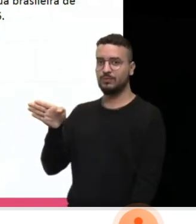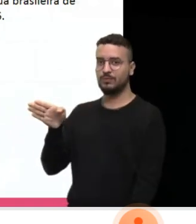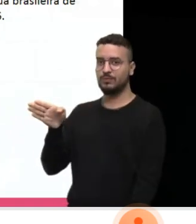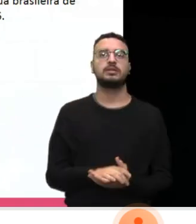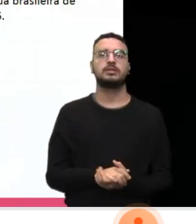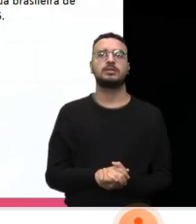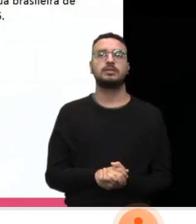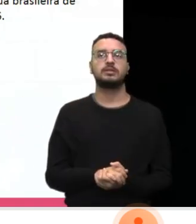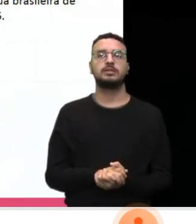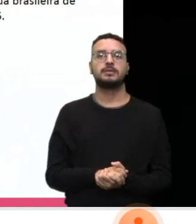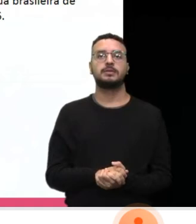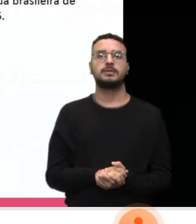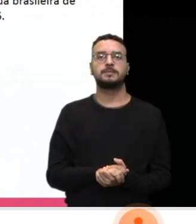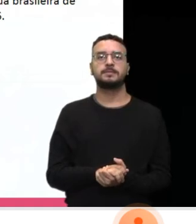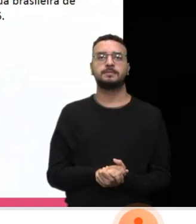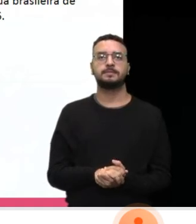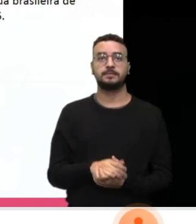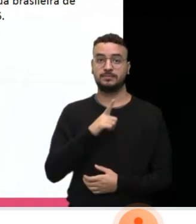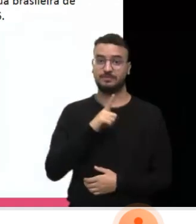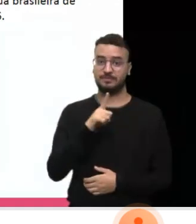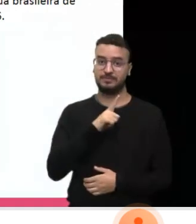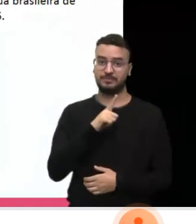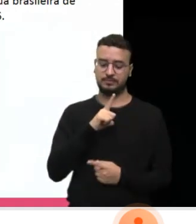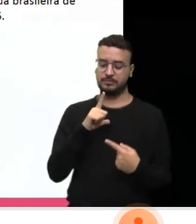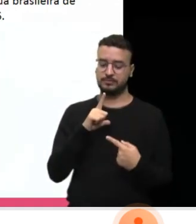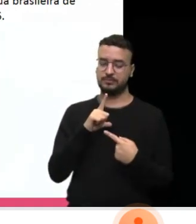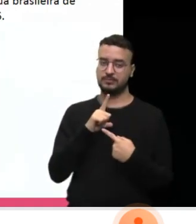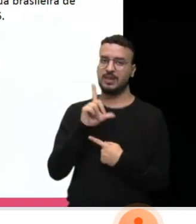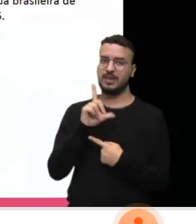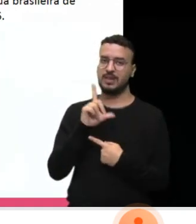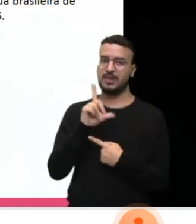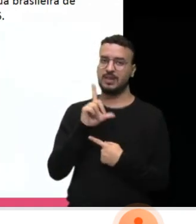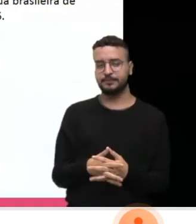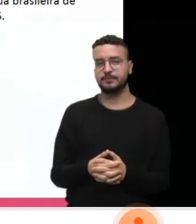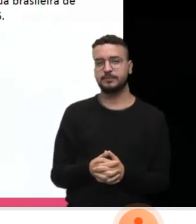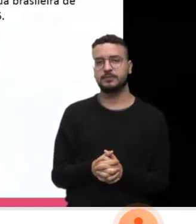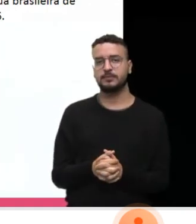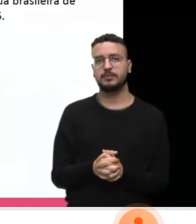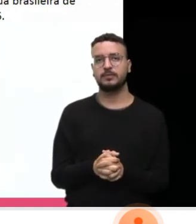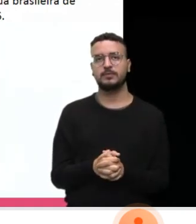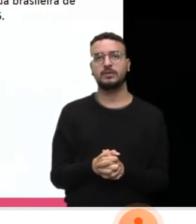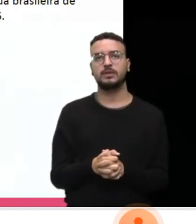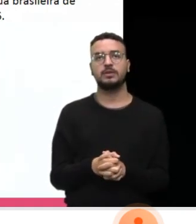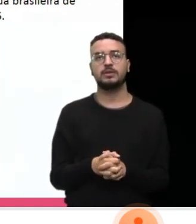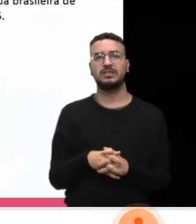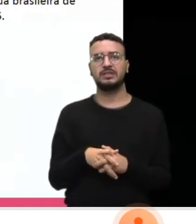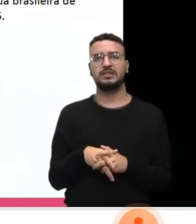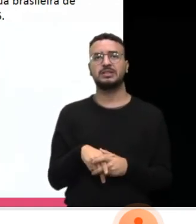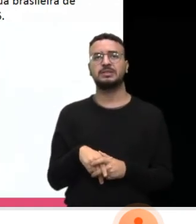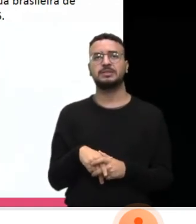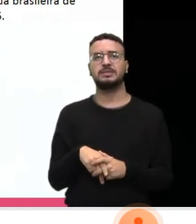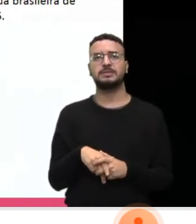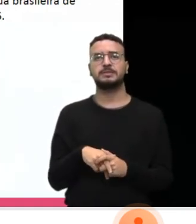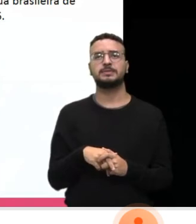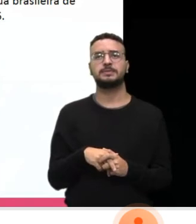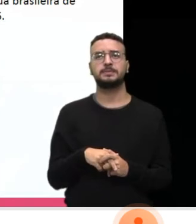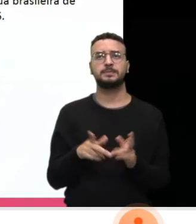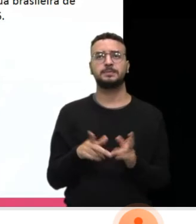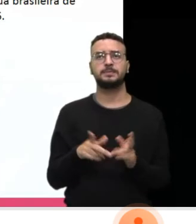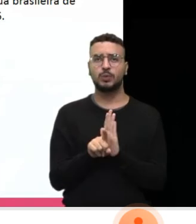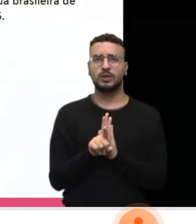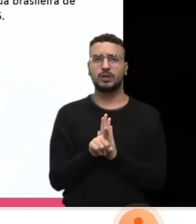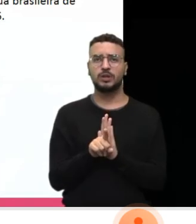então, ter é um verbo simples, né? Se tiver dúvidas, me pergunte. Quem que